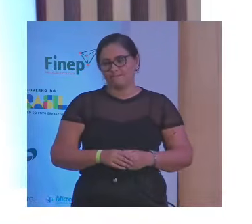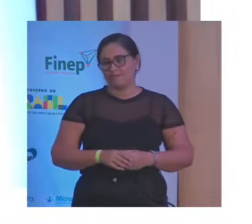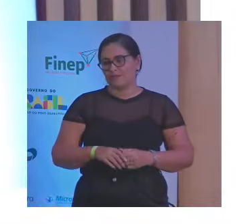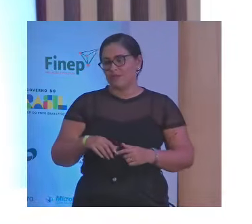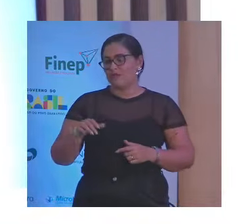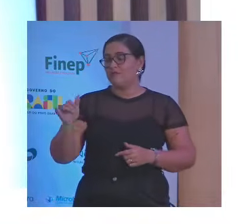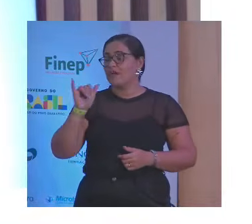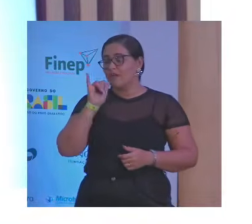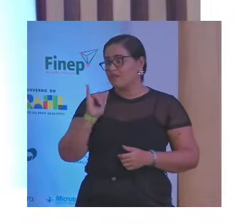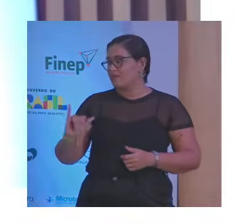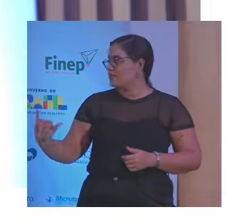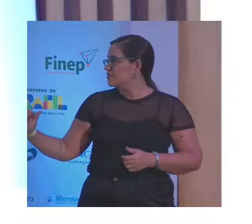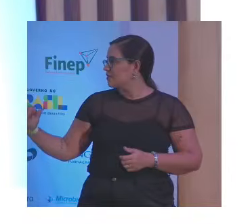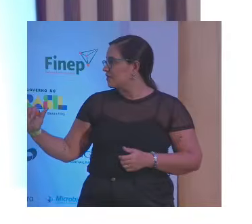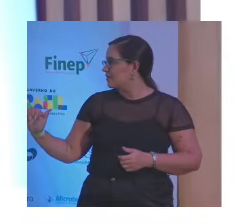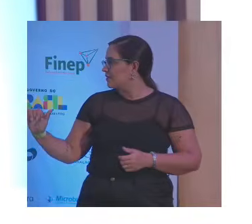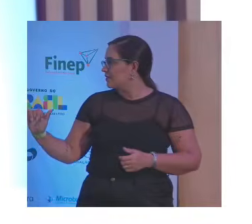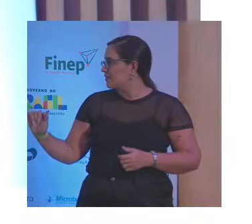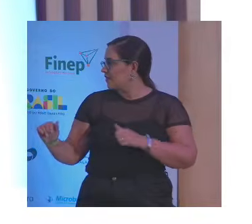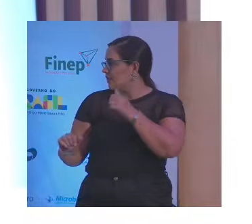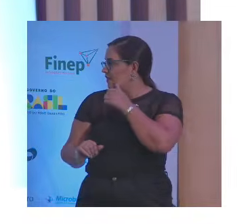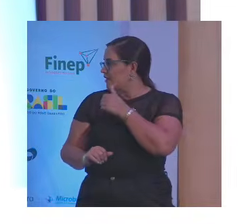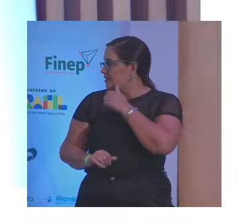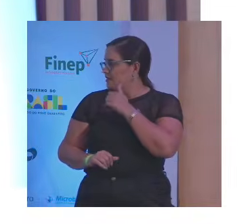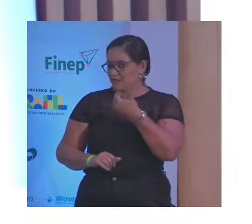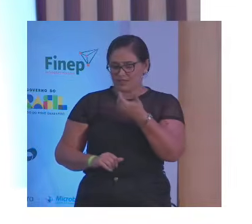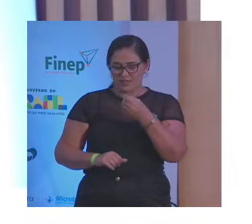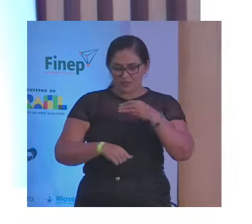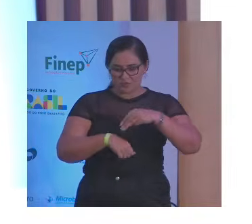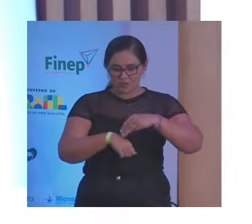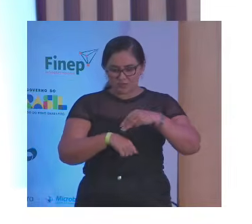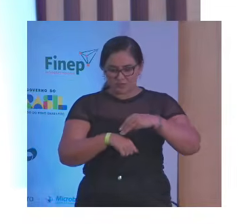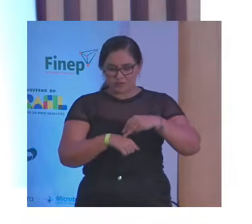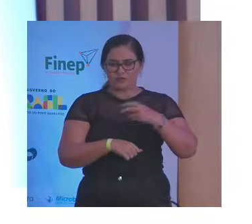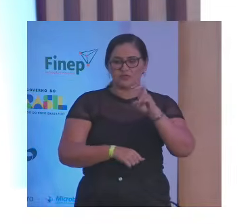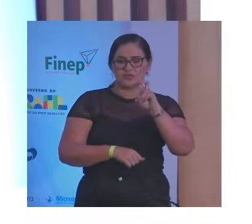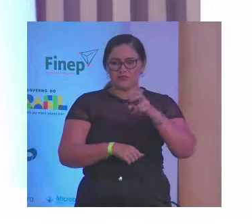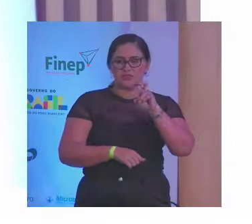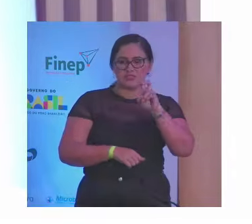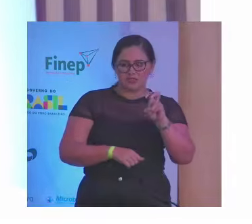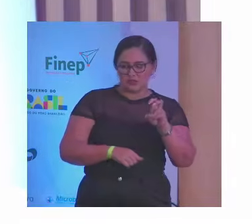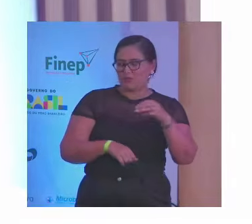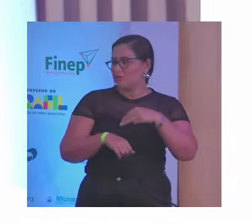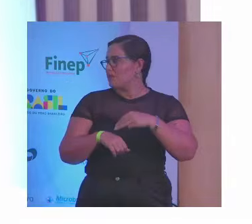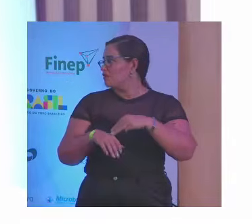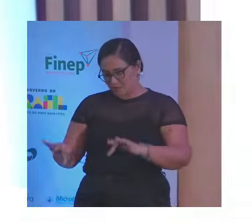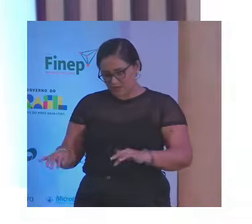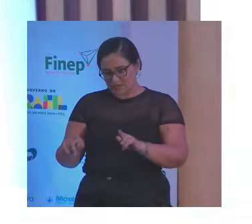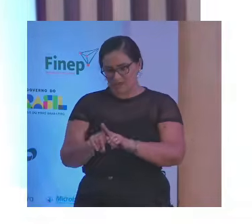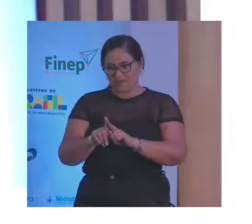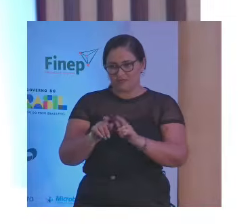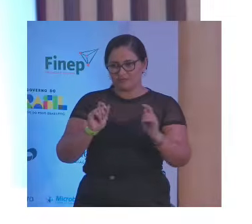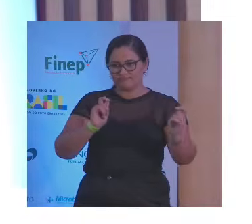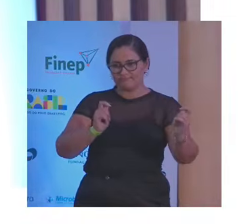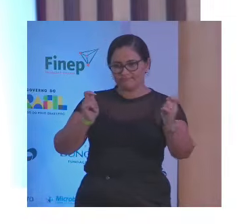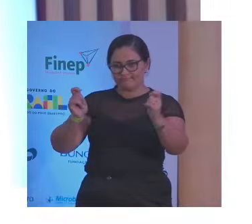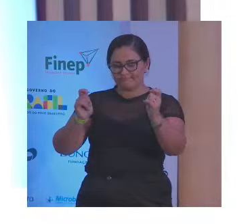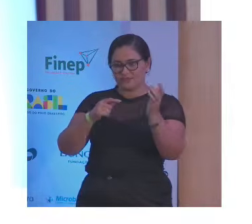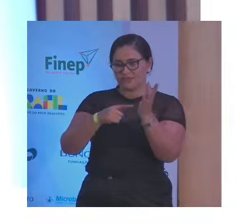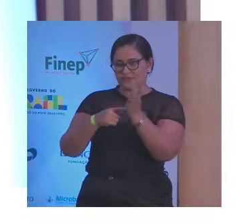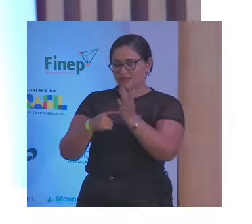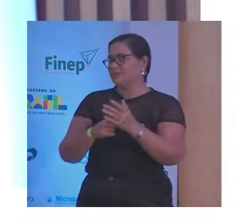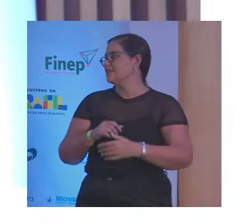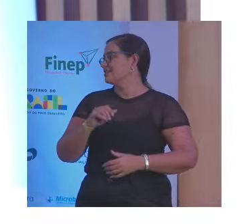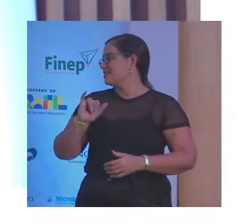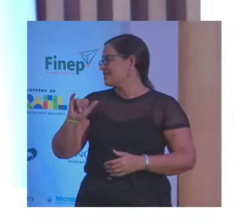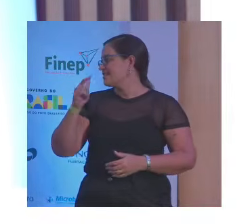vocês vão ser avisados pela moça com 10 minutos e com 5 minutos e no fim também, tá? Se chegarem